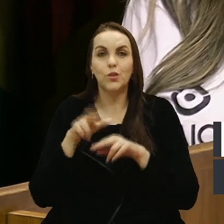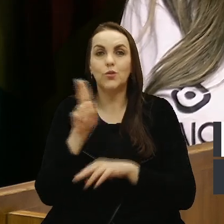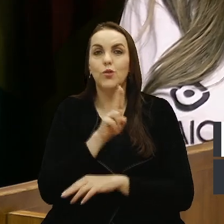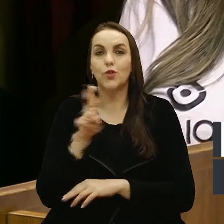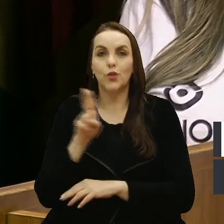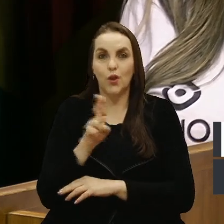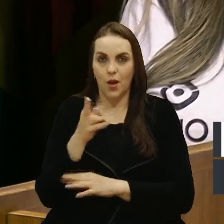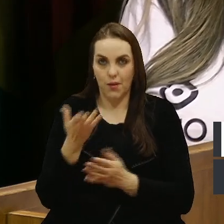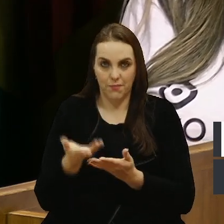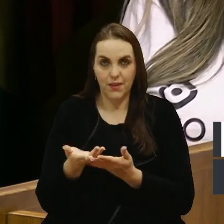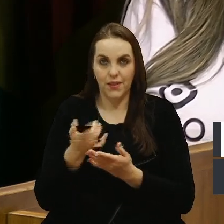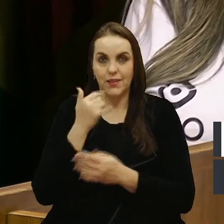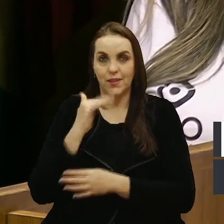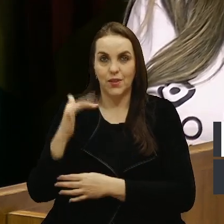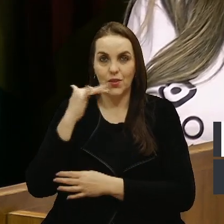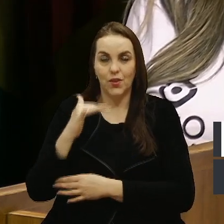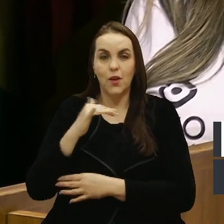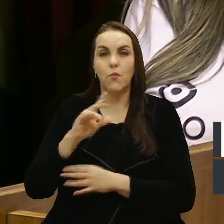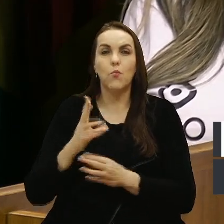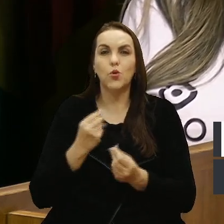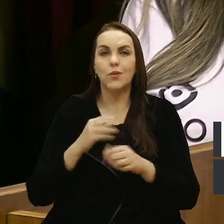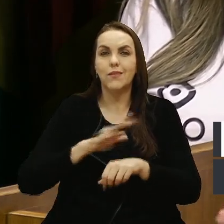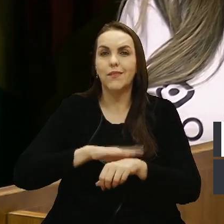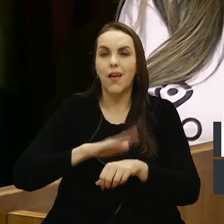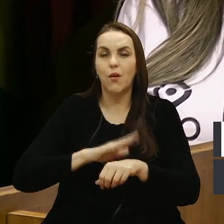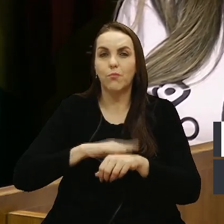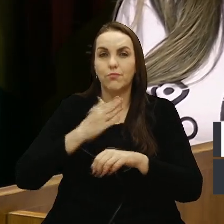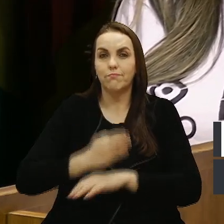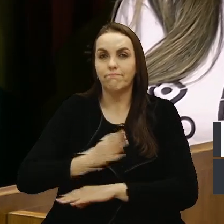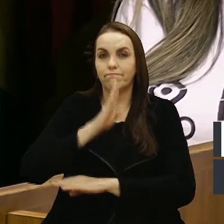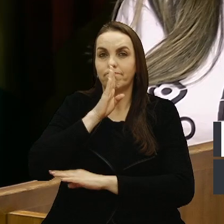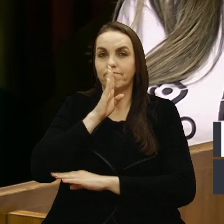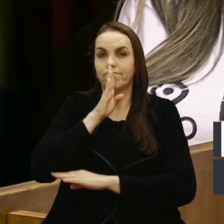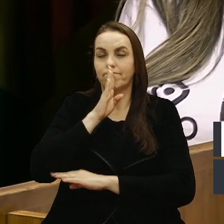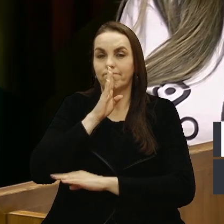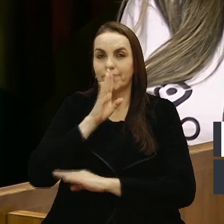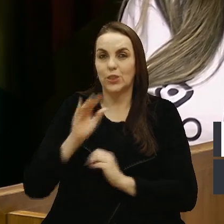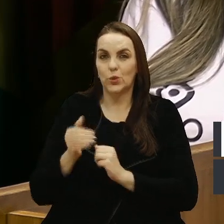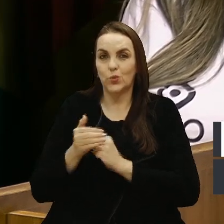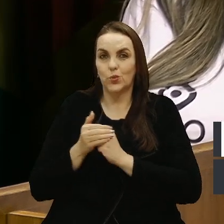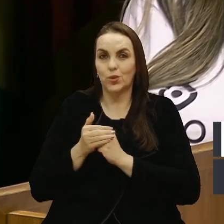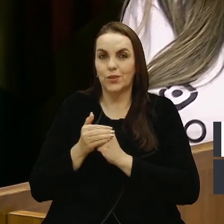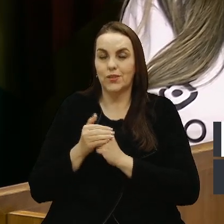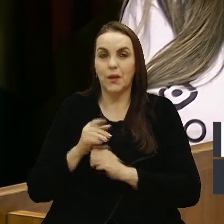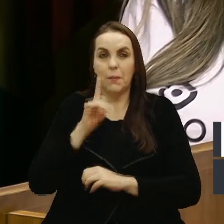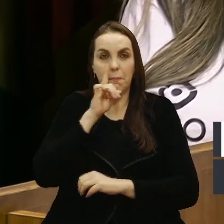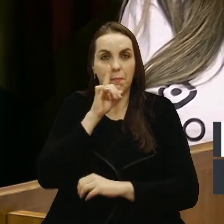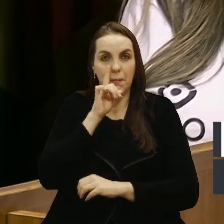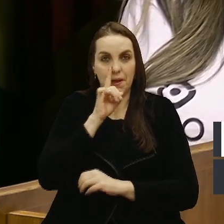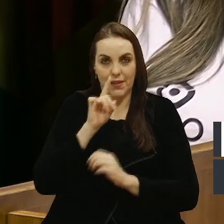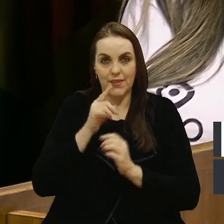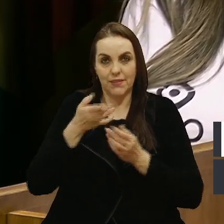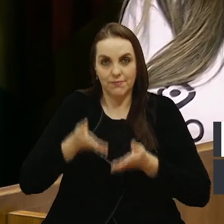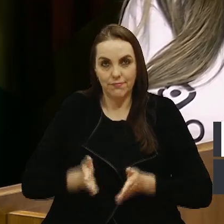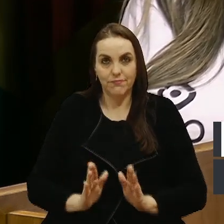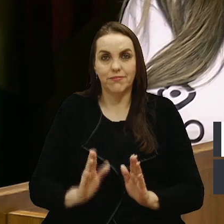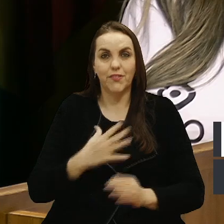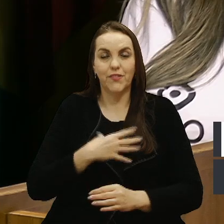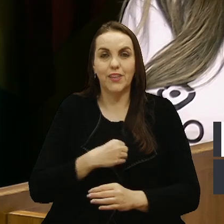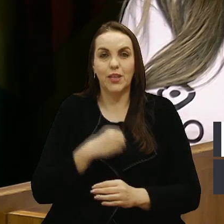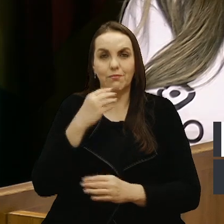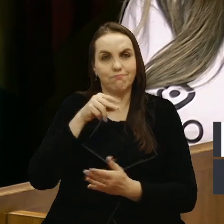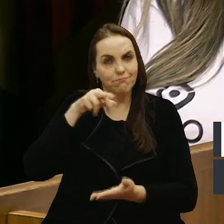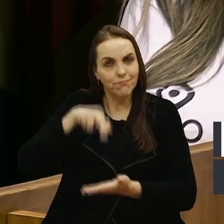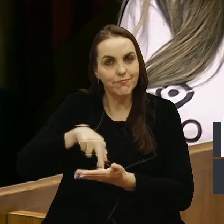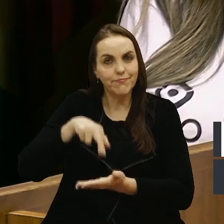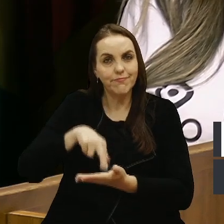foram silenciadas. Os nuances da maternidade real, porque a maternidade não é uma experiência única. Ela